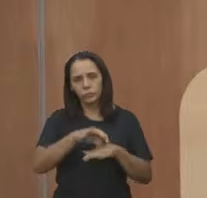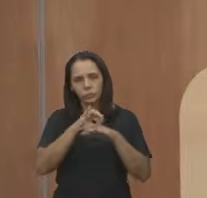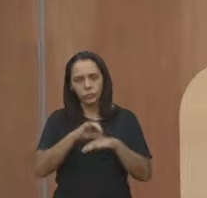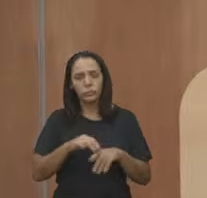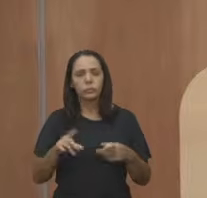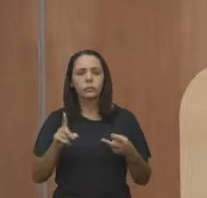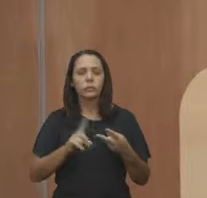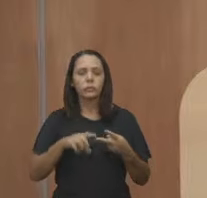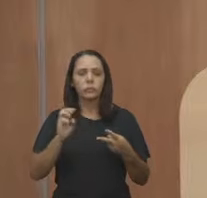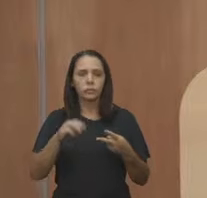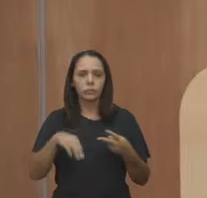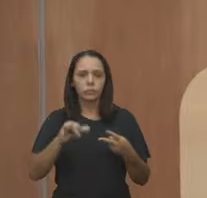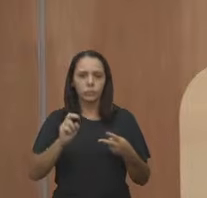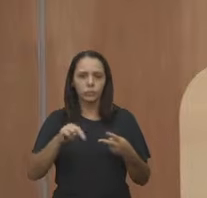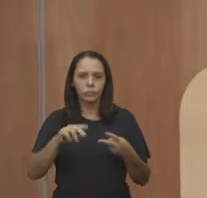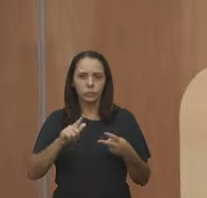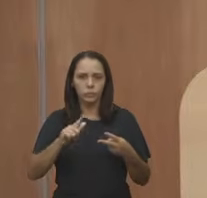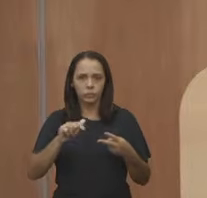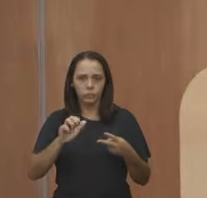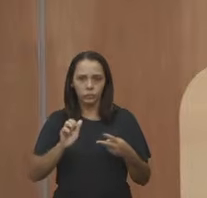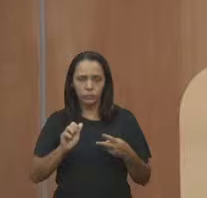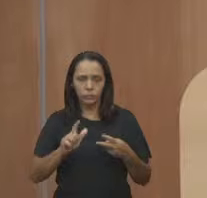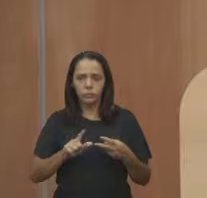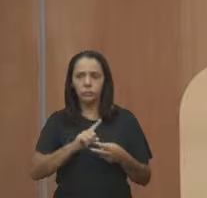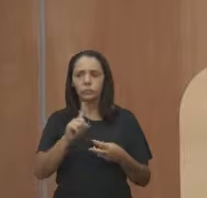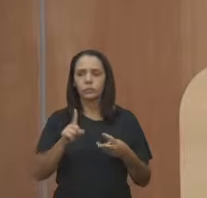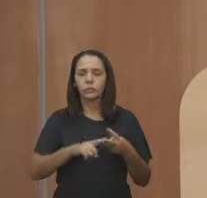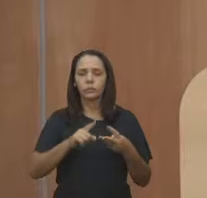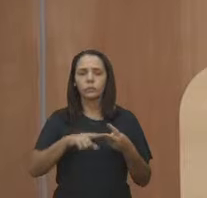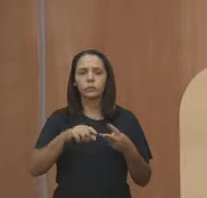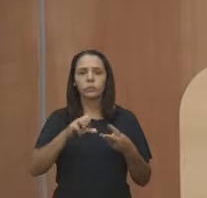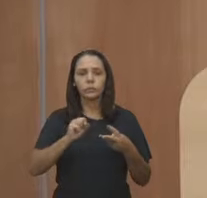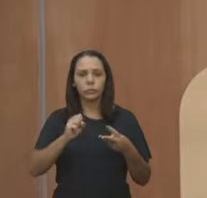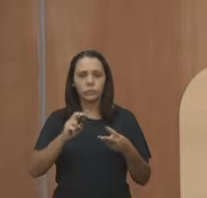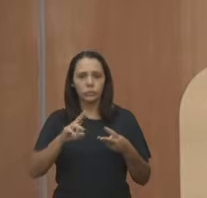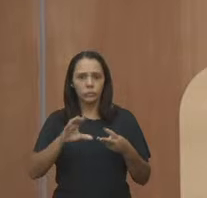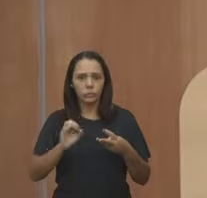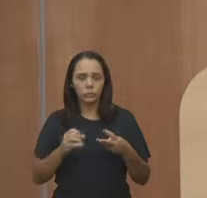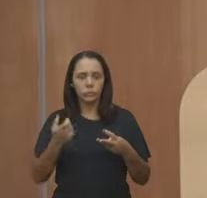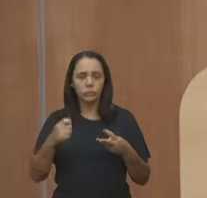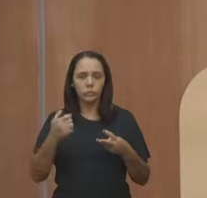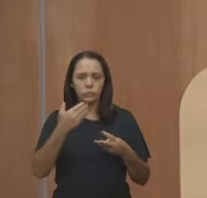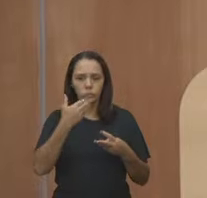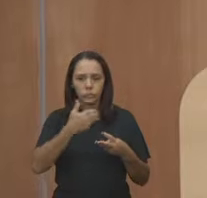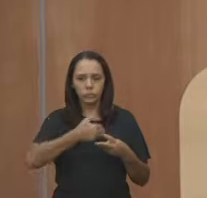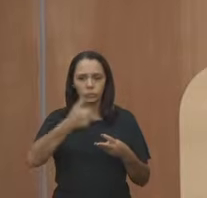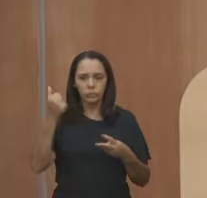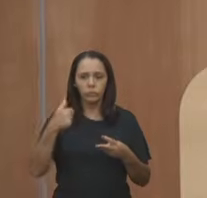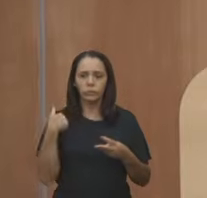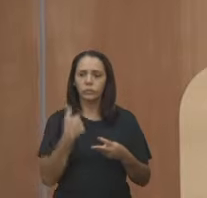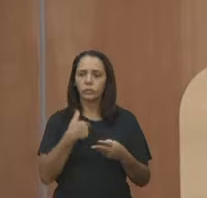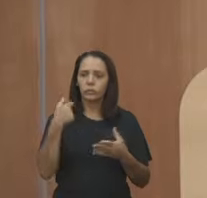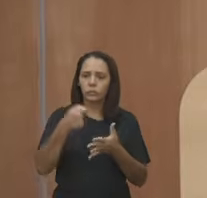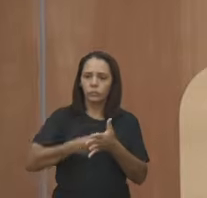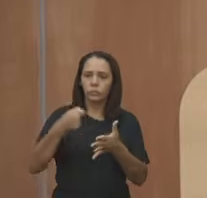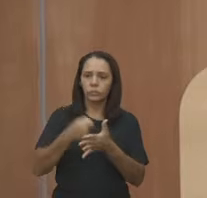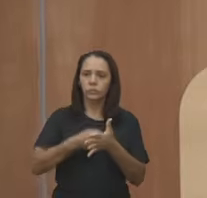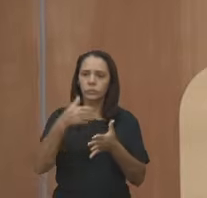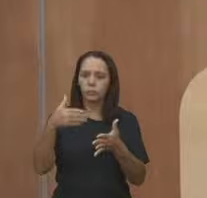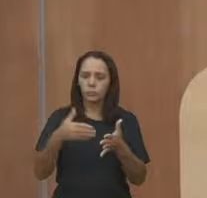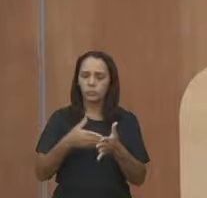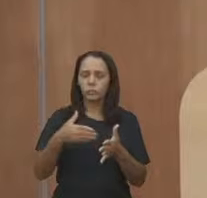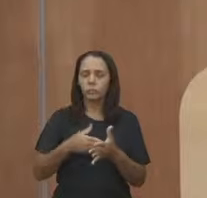o suco continua concentrado, com maior quantidade de açúcar para as nossas crianças, e a gente não vai parar de lutar até ter um